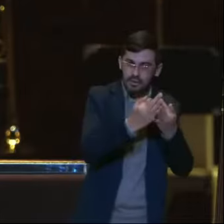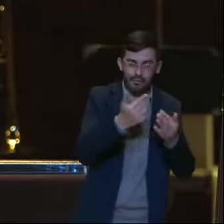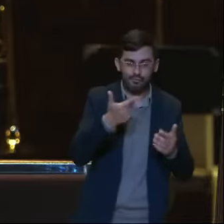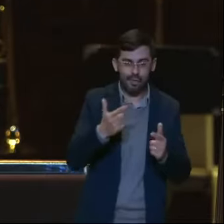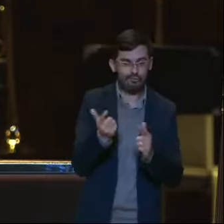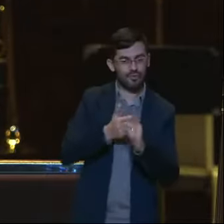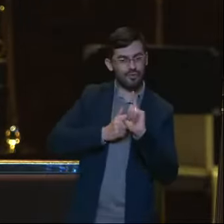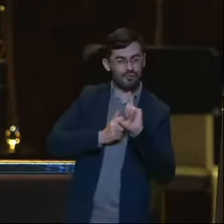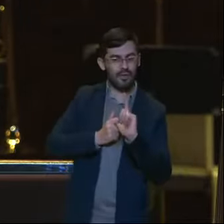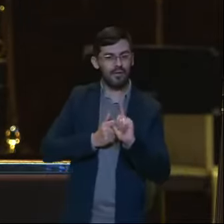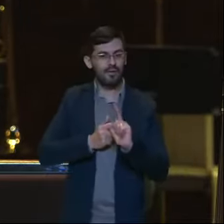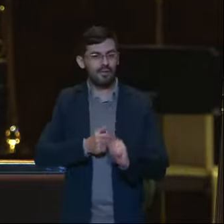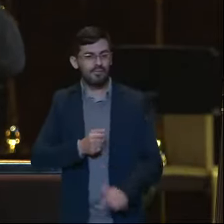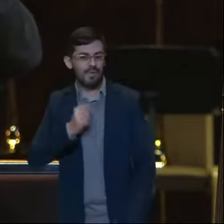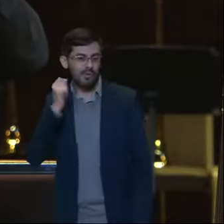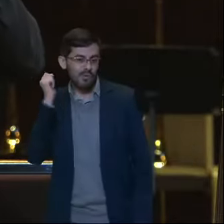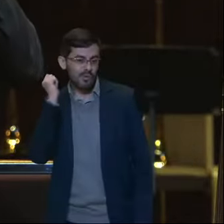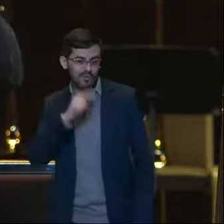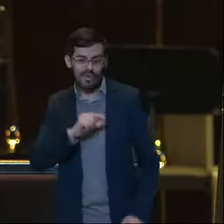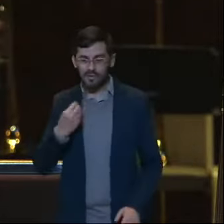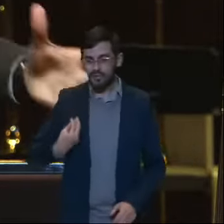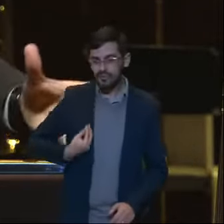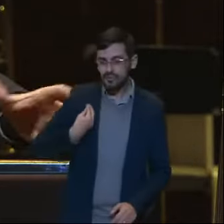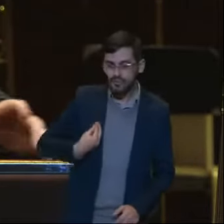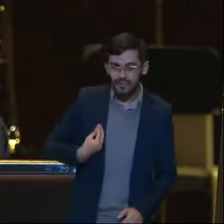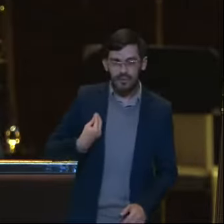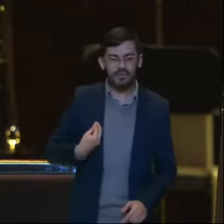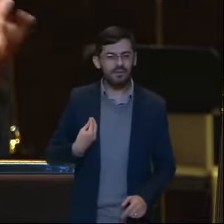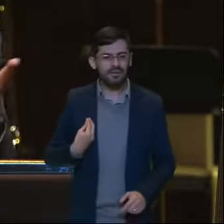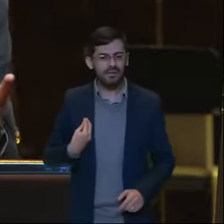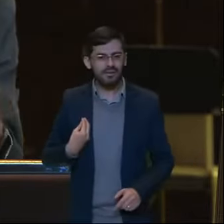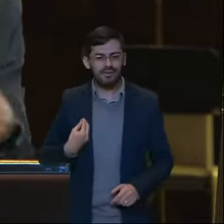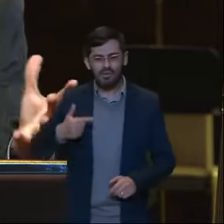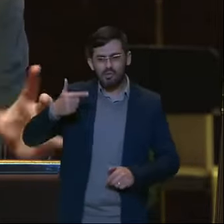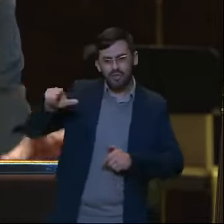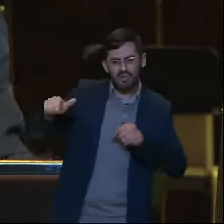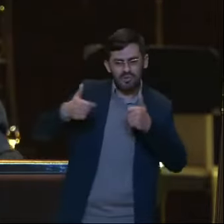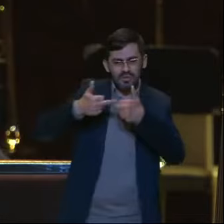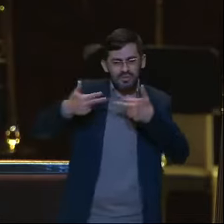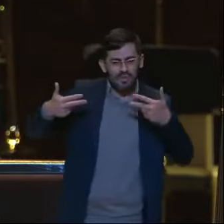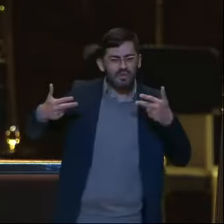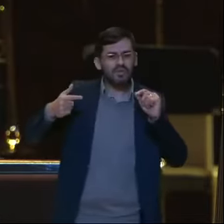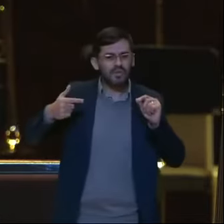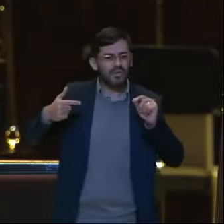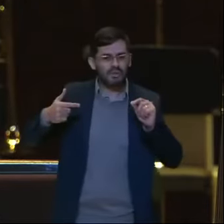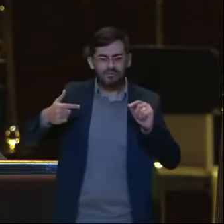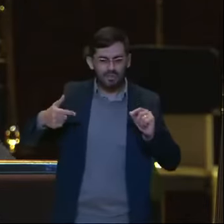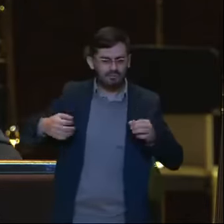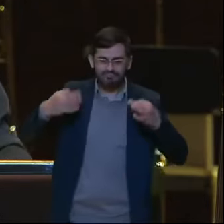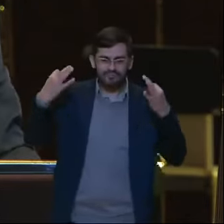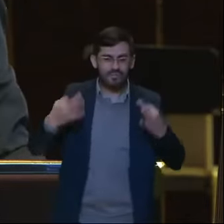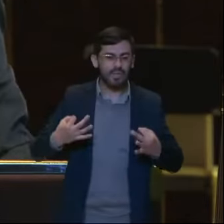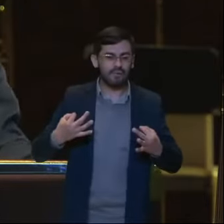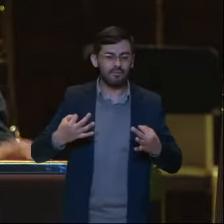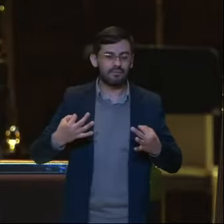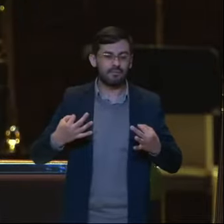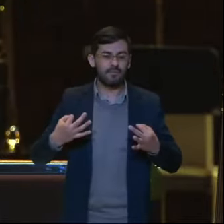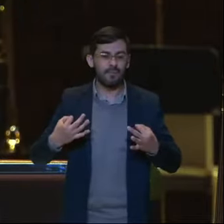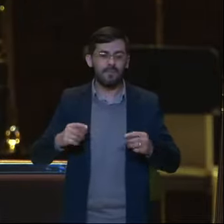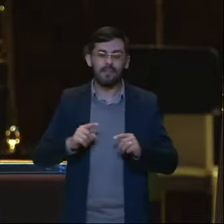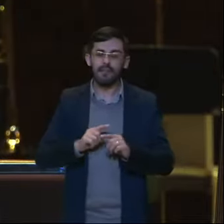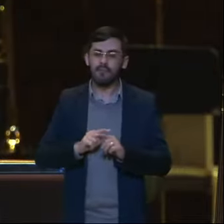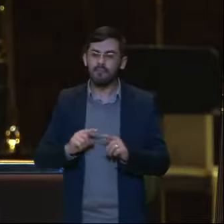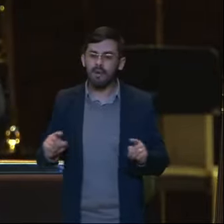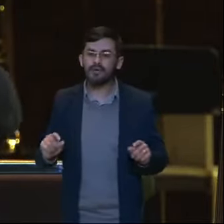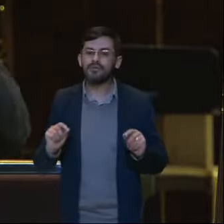endividado, ele consegue viver todas essas coisas e nada cair, as outras partes da vida dele caírem aos pedaços. Meus